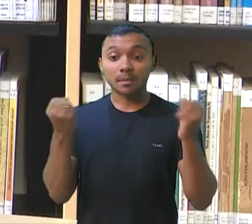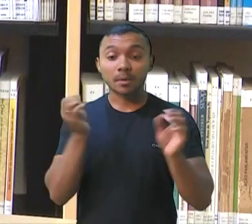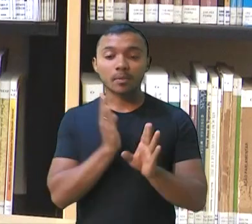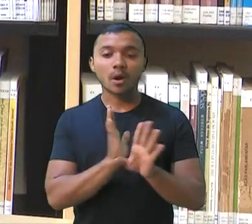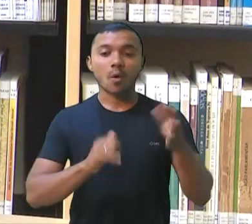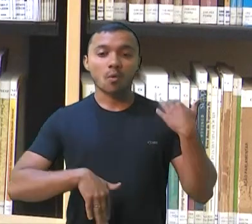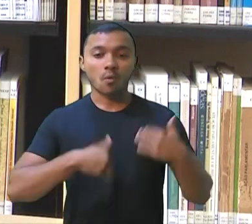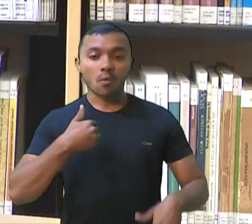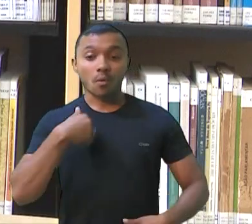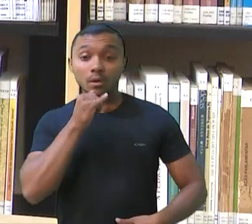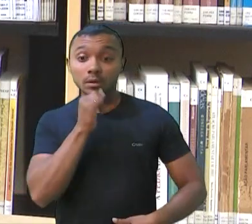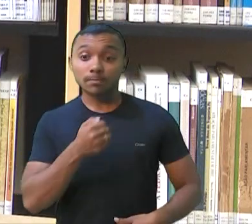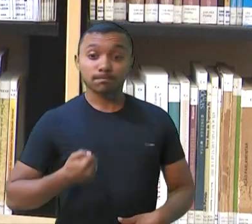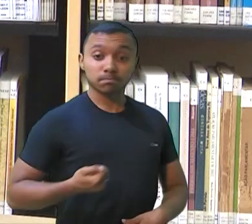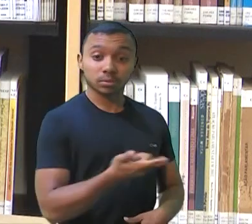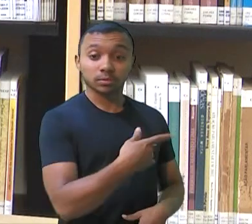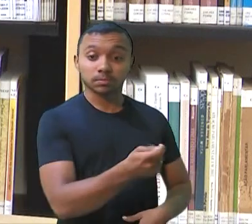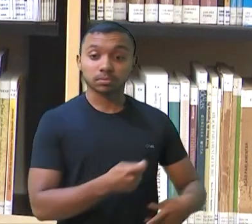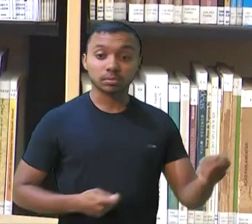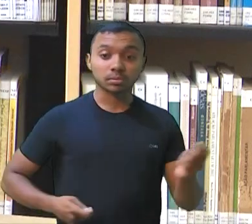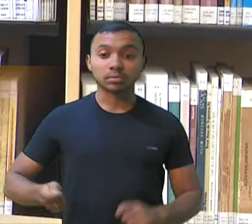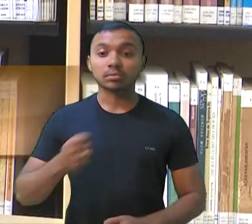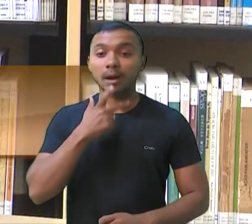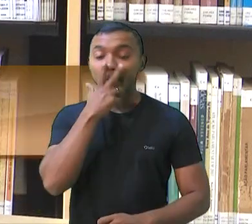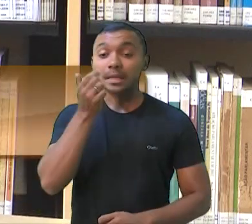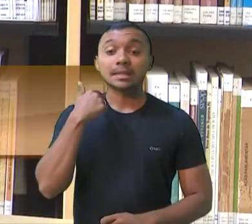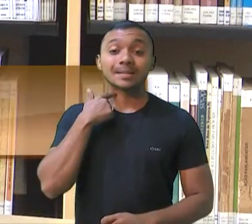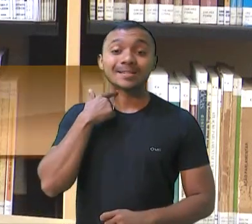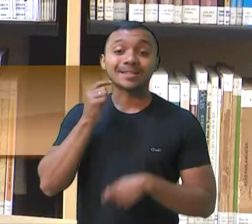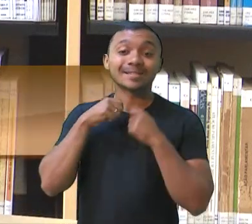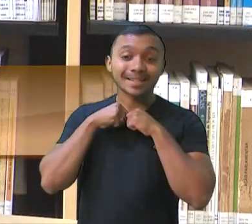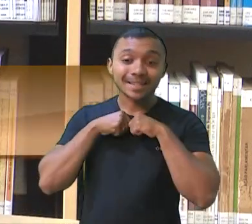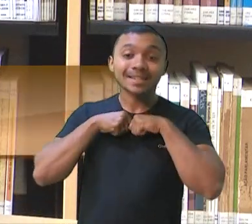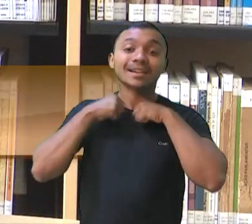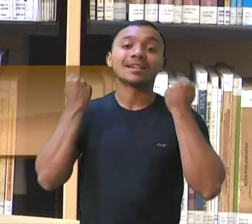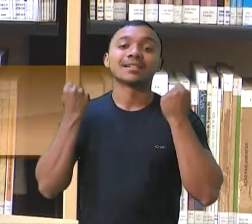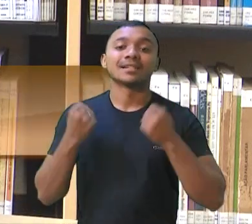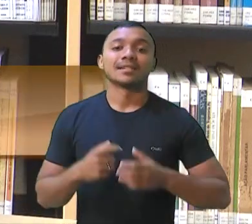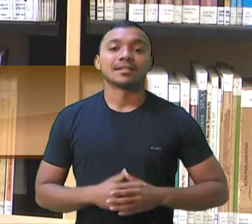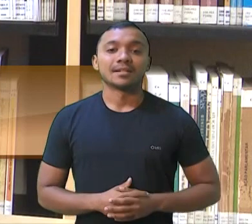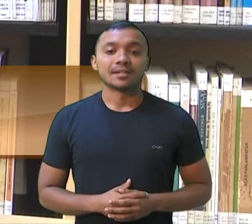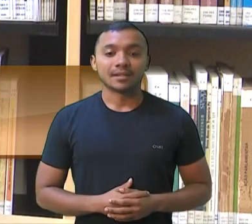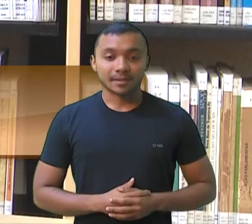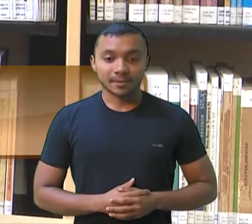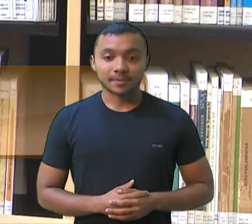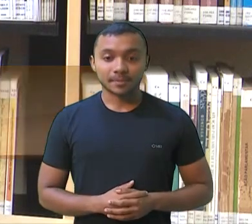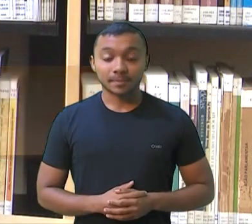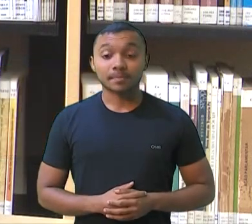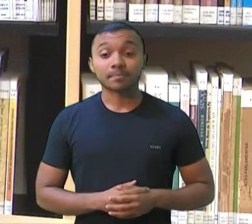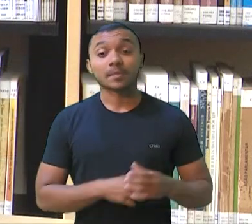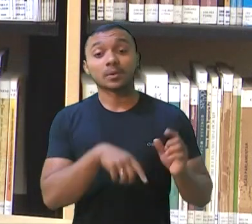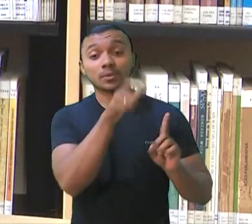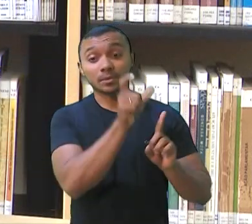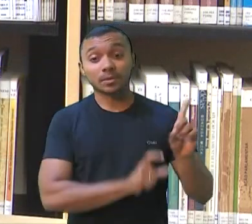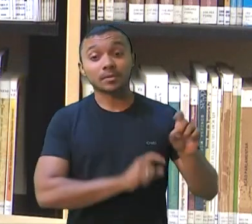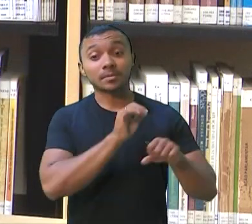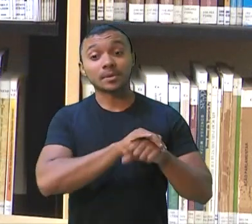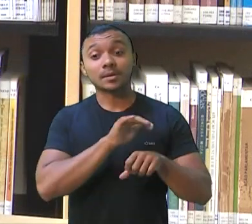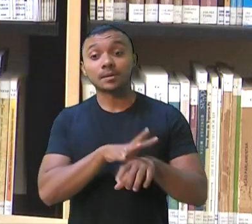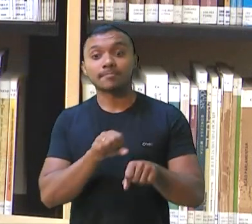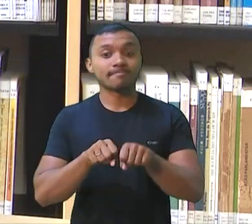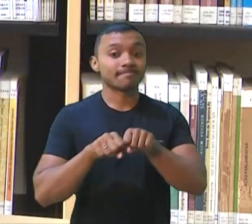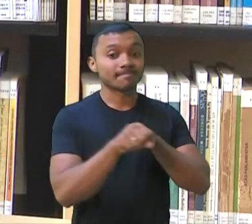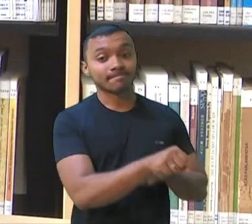corpo humano e dá um quebra de pescoço. Ou Ai, seja, o que herói, o triste. personagem matou a sua namorada. Ai,